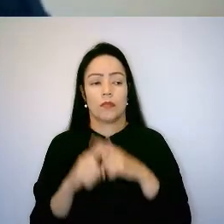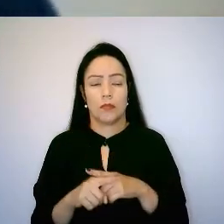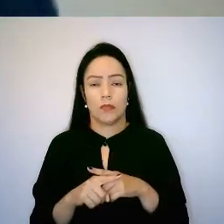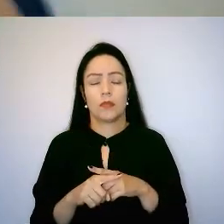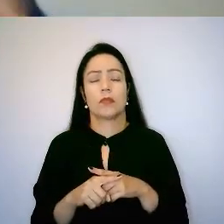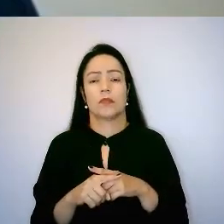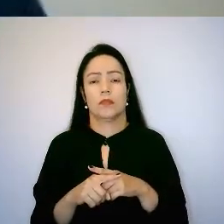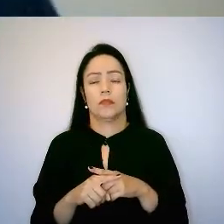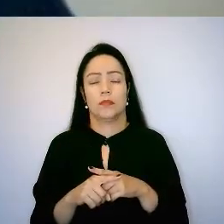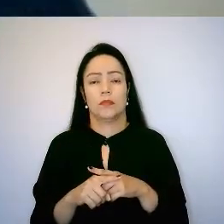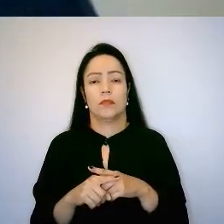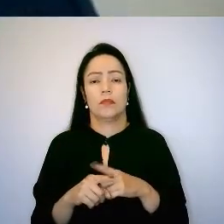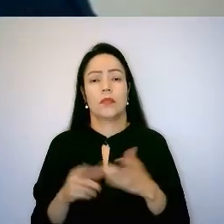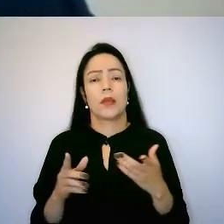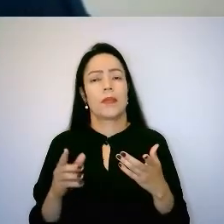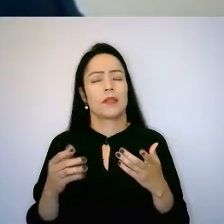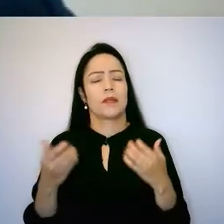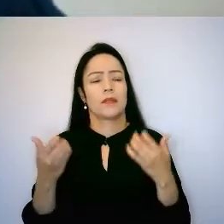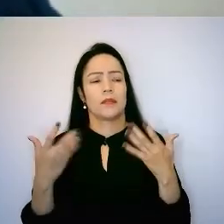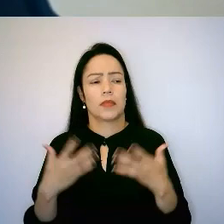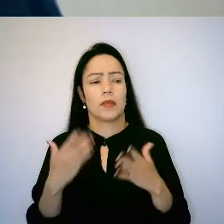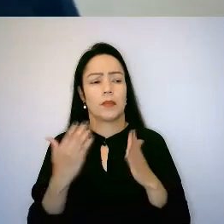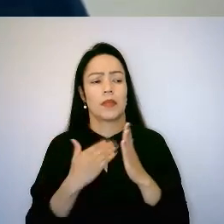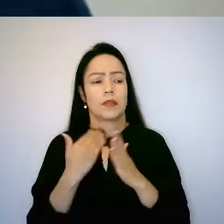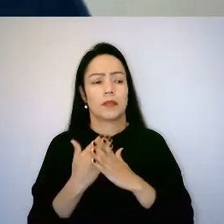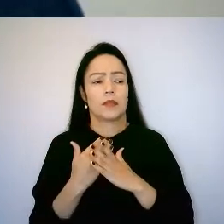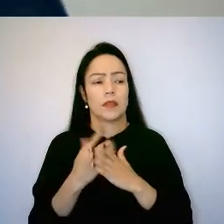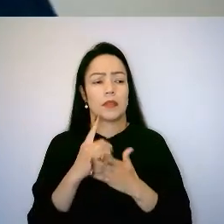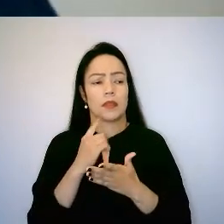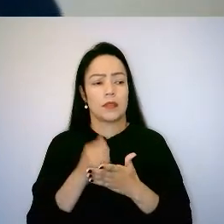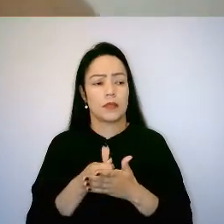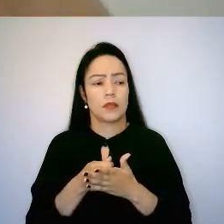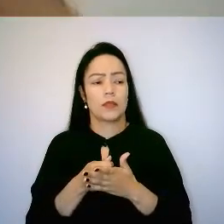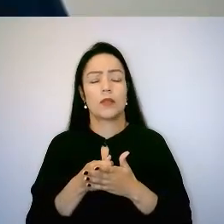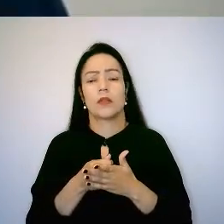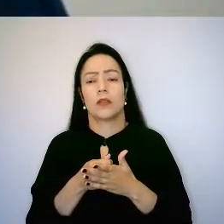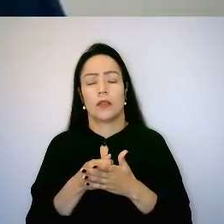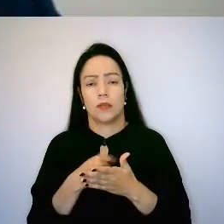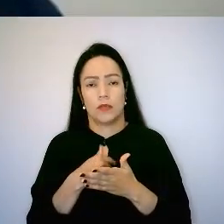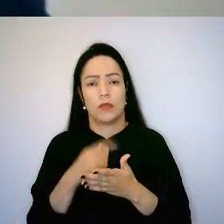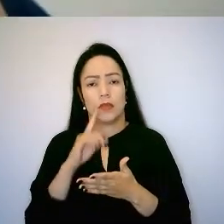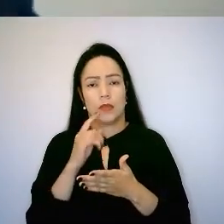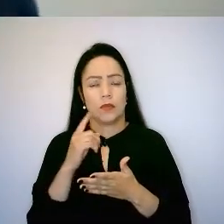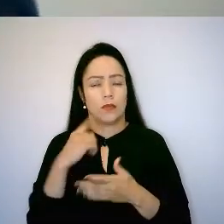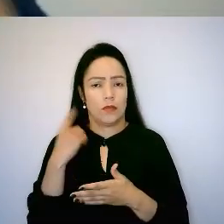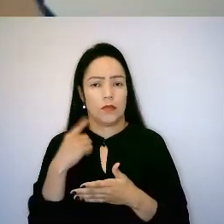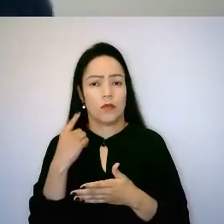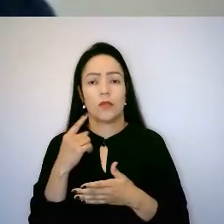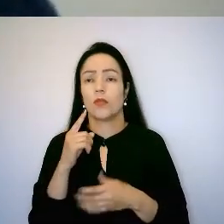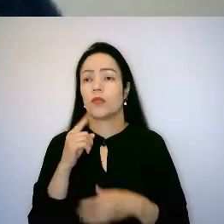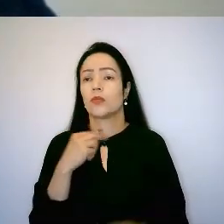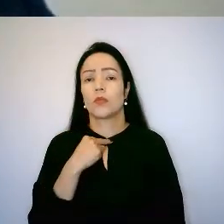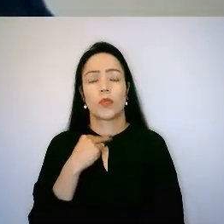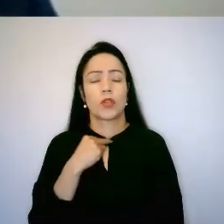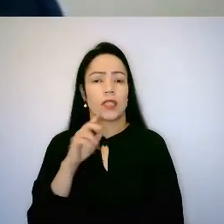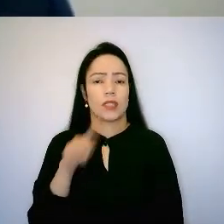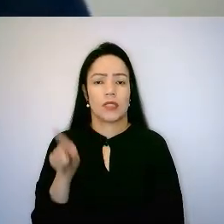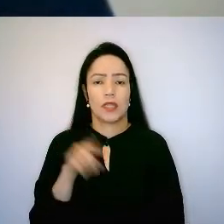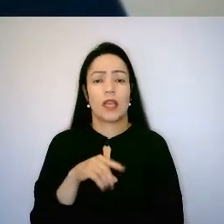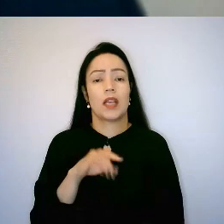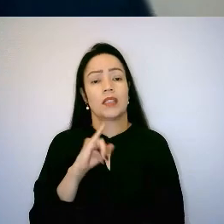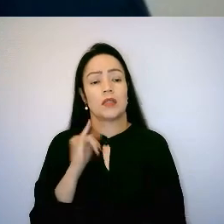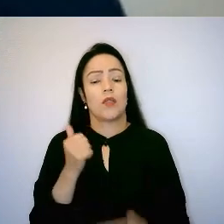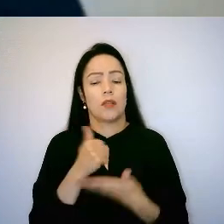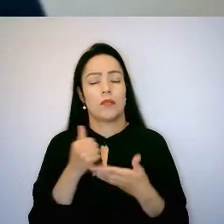em outras palavras excelentes a decisão do desembargador em questão ela não poderia ser revogada sem o a devida fundamentação